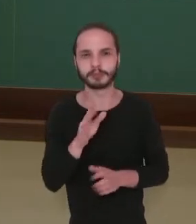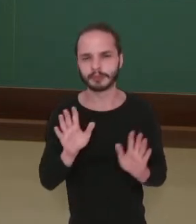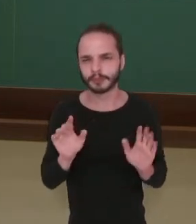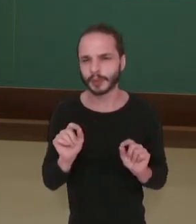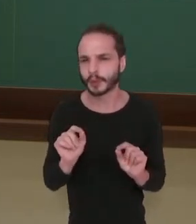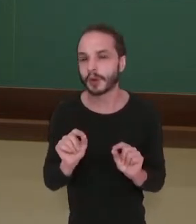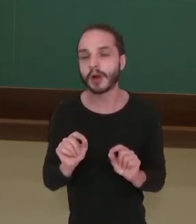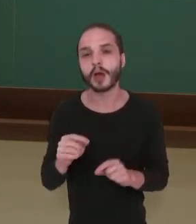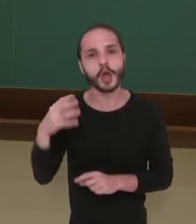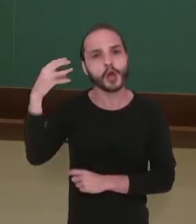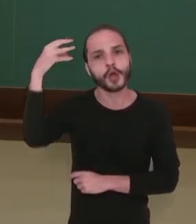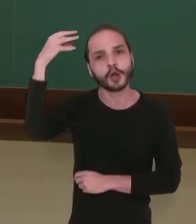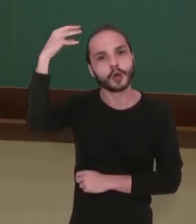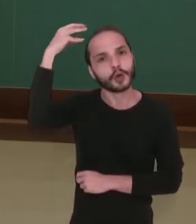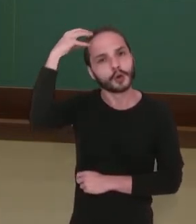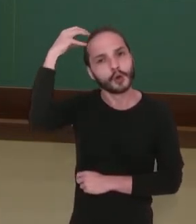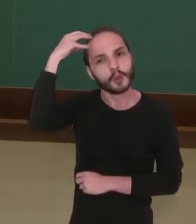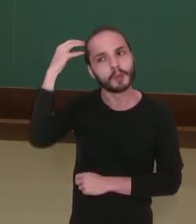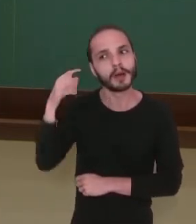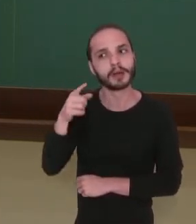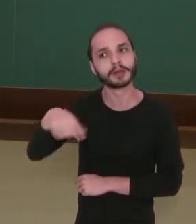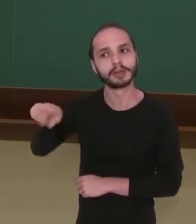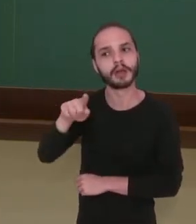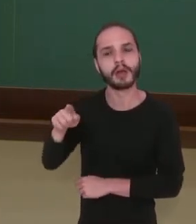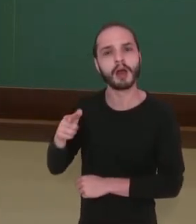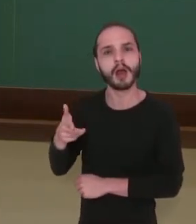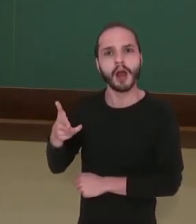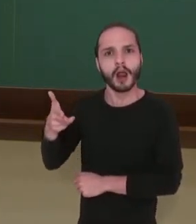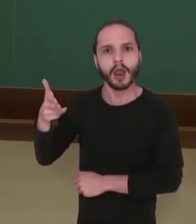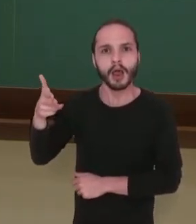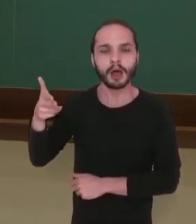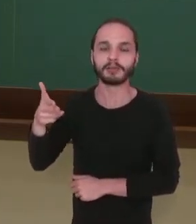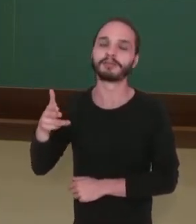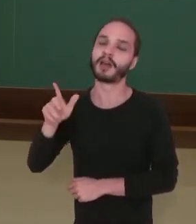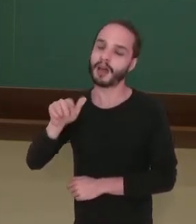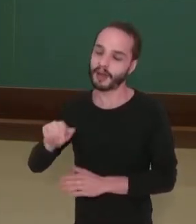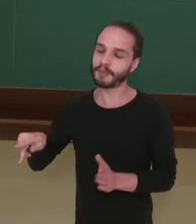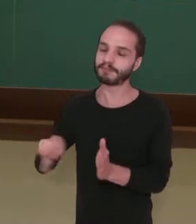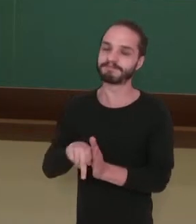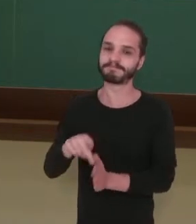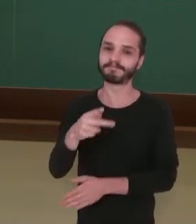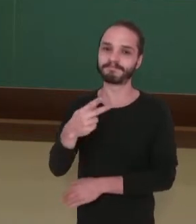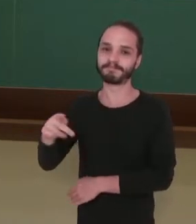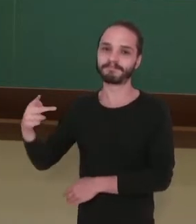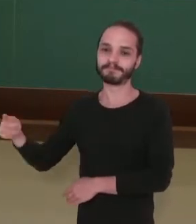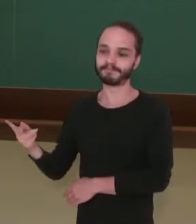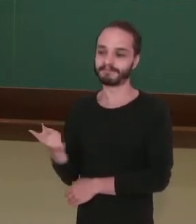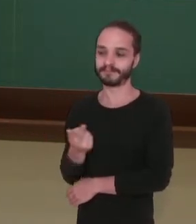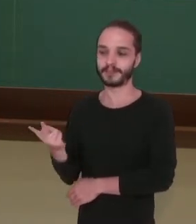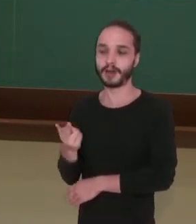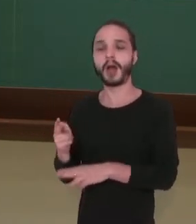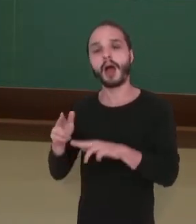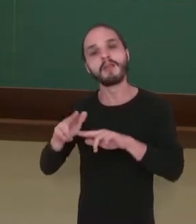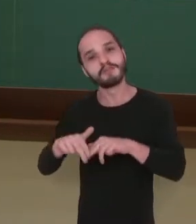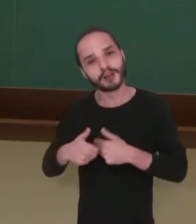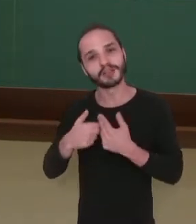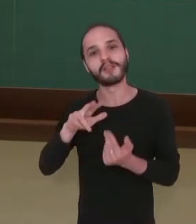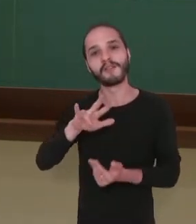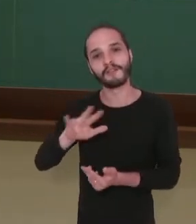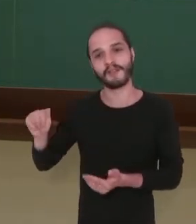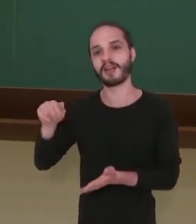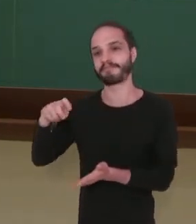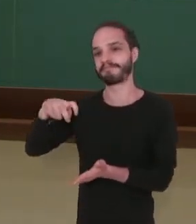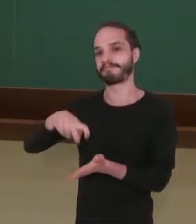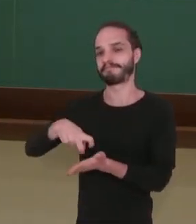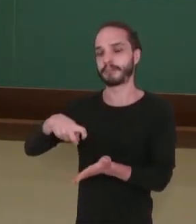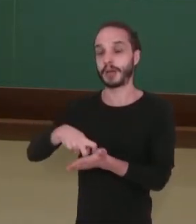Quem que é a culpa deles terem sido assaltados? É justamente dos próprios alunos. E com isso eles terão sanções, justamente por terem agido